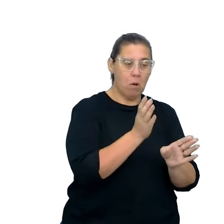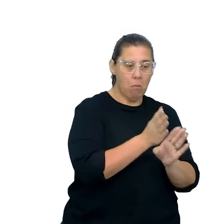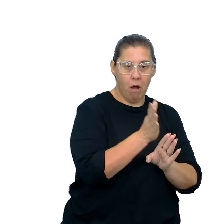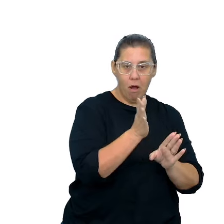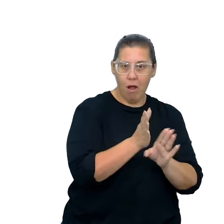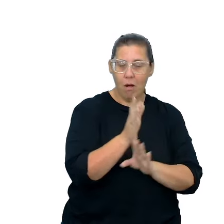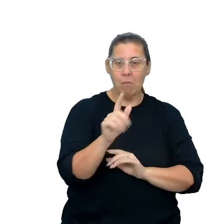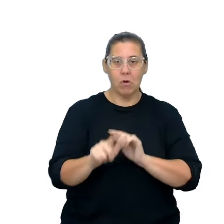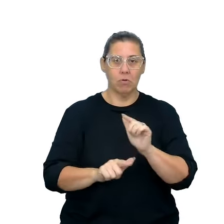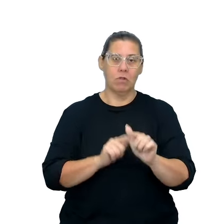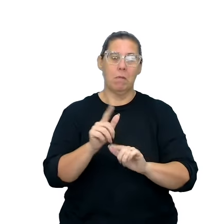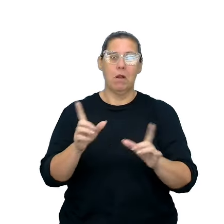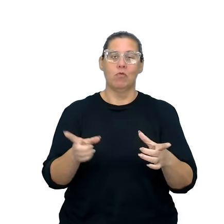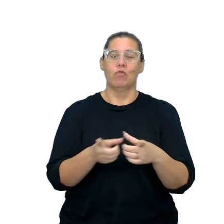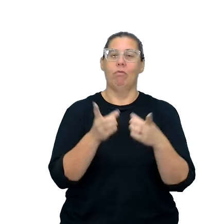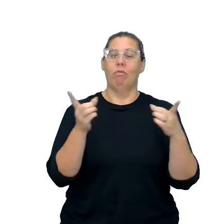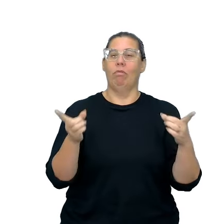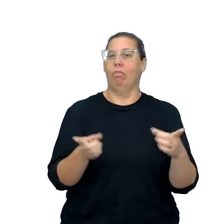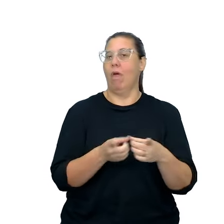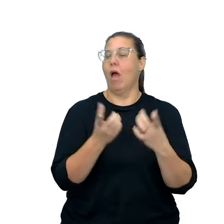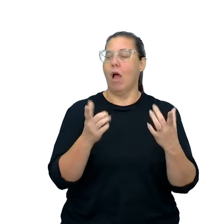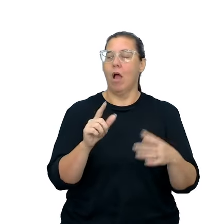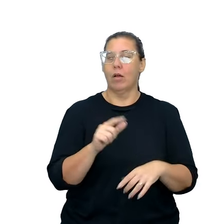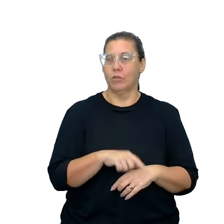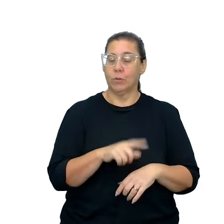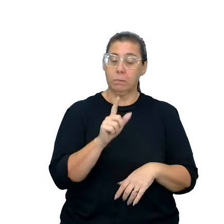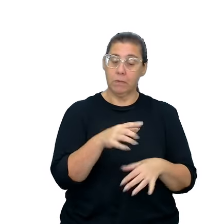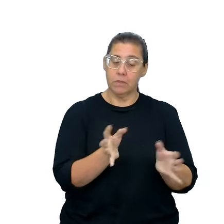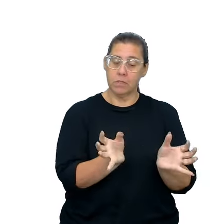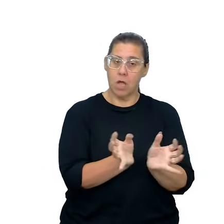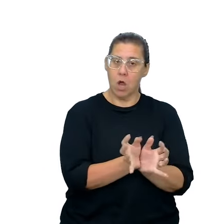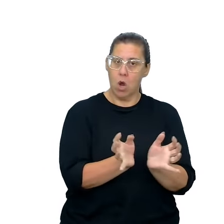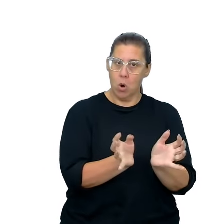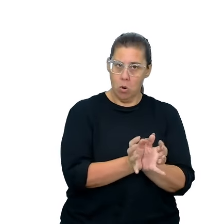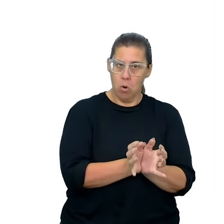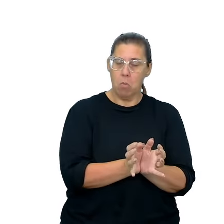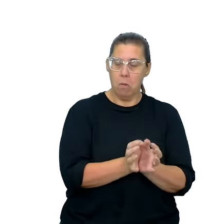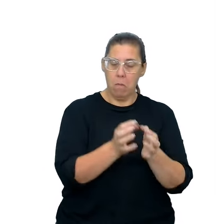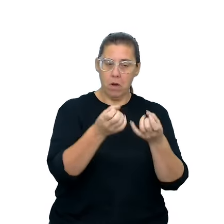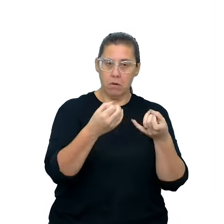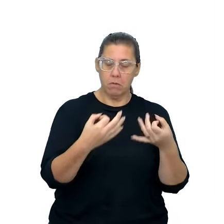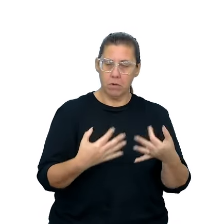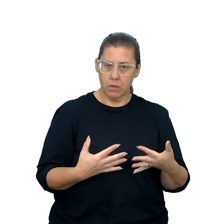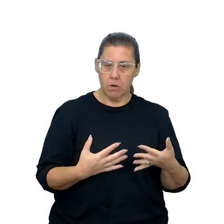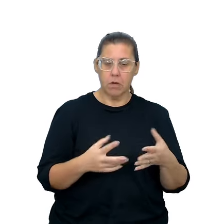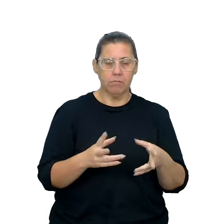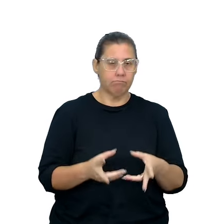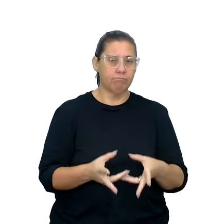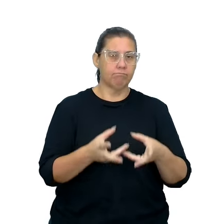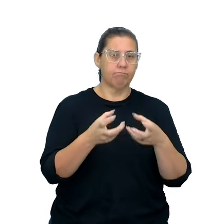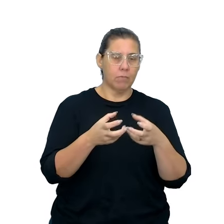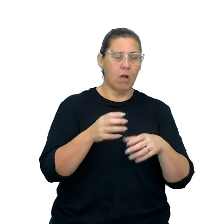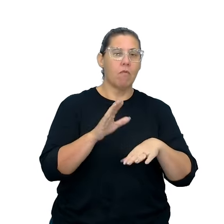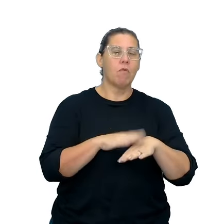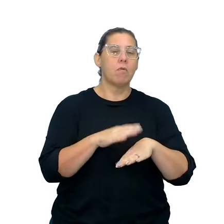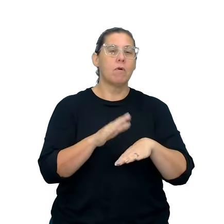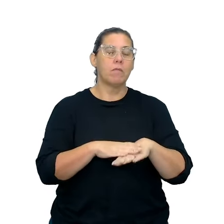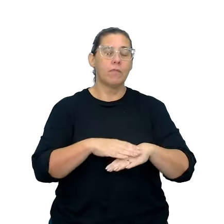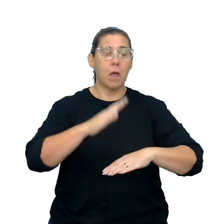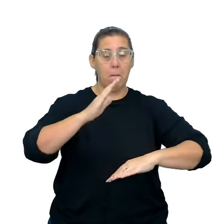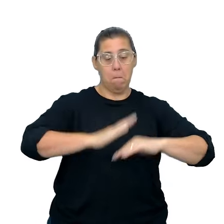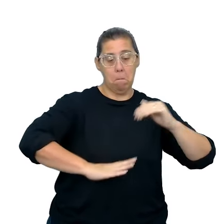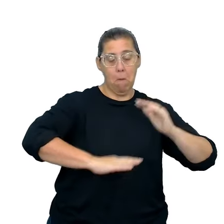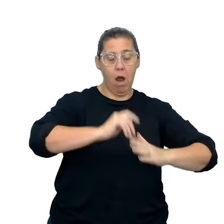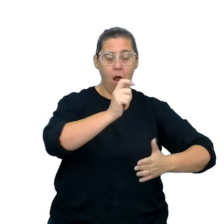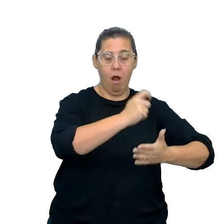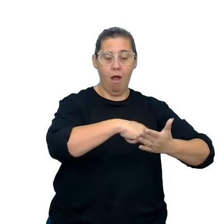trabalho mais didático. Esse agrupamento, que nós vamos falar aqui já, ele visa desenvolver as práticas da